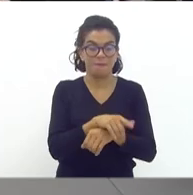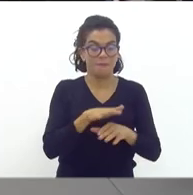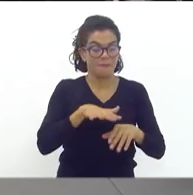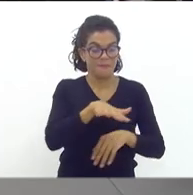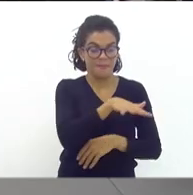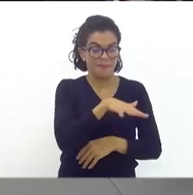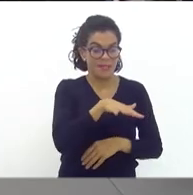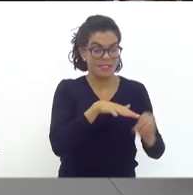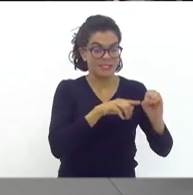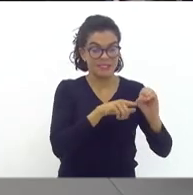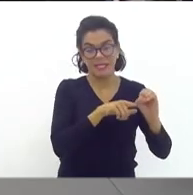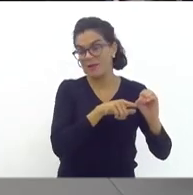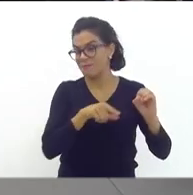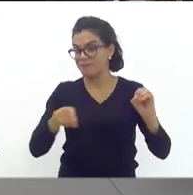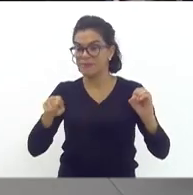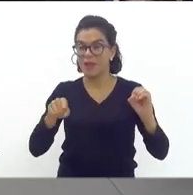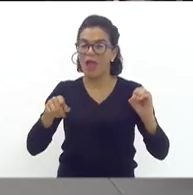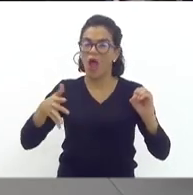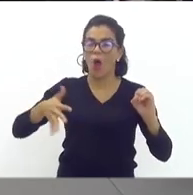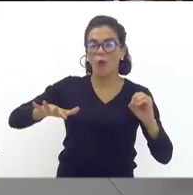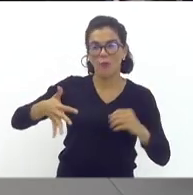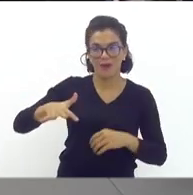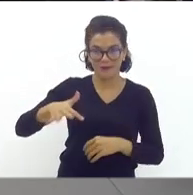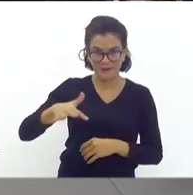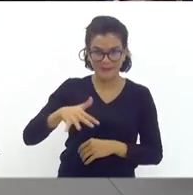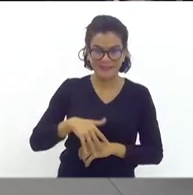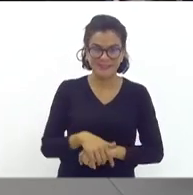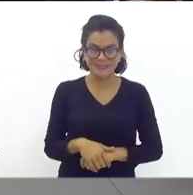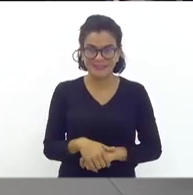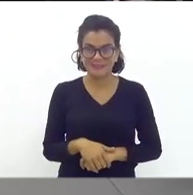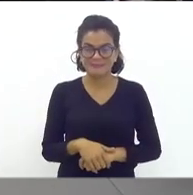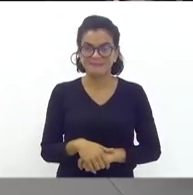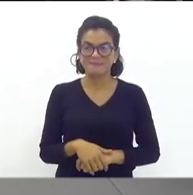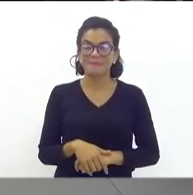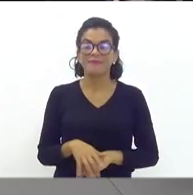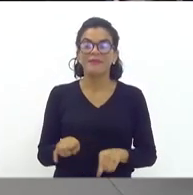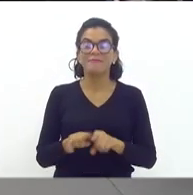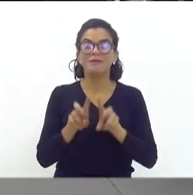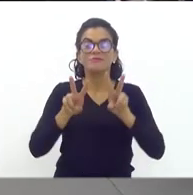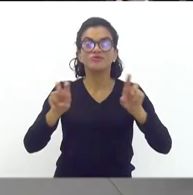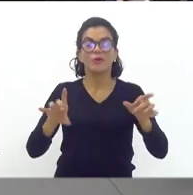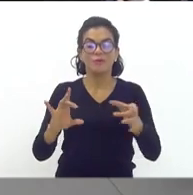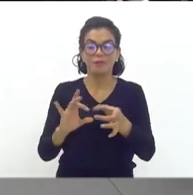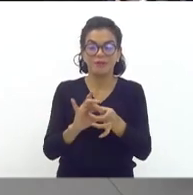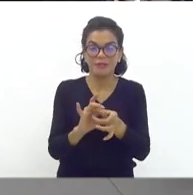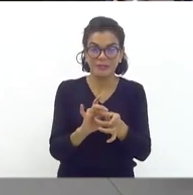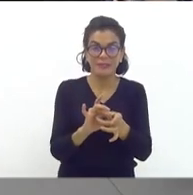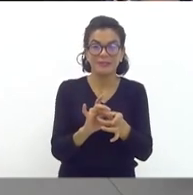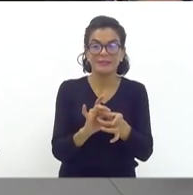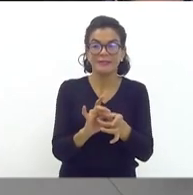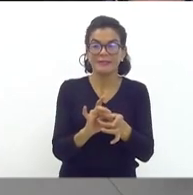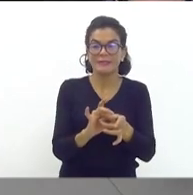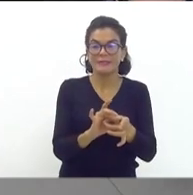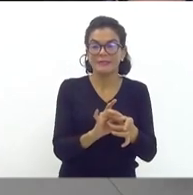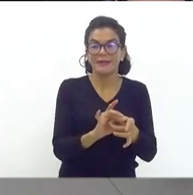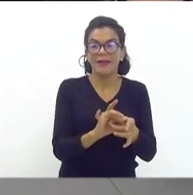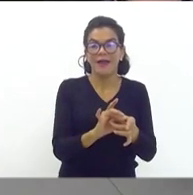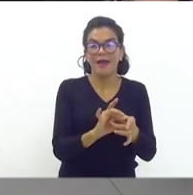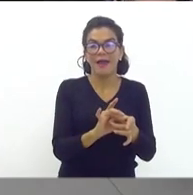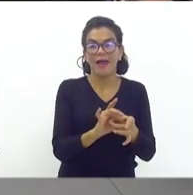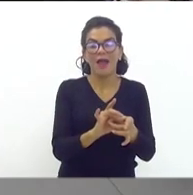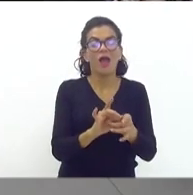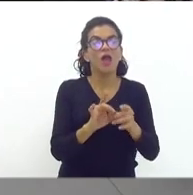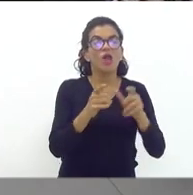de 0 para alguma coisa e com relação a aqueles